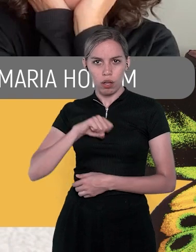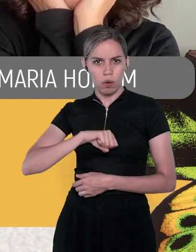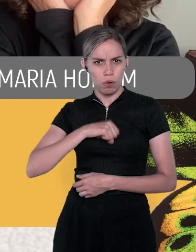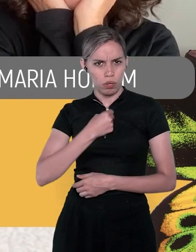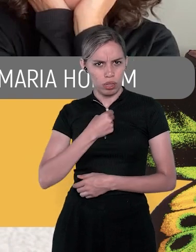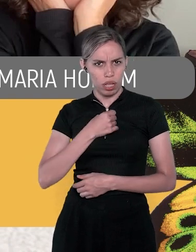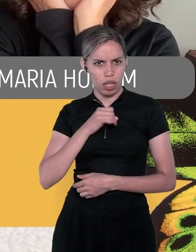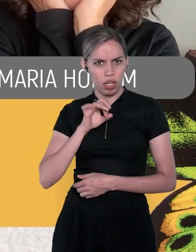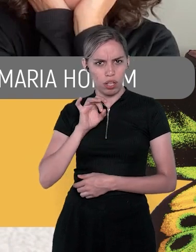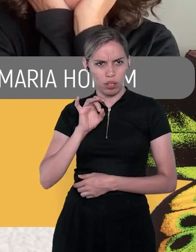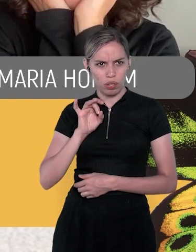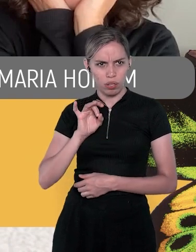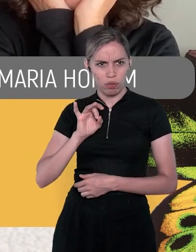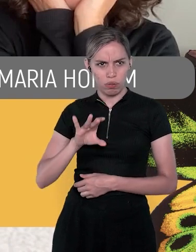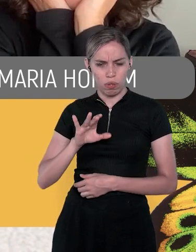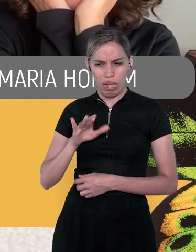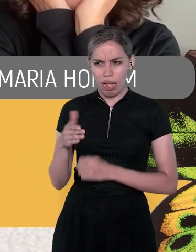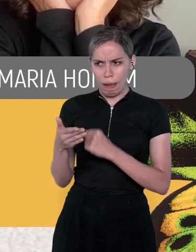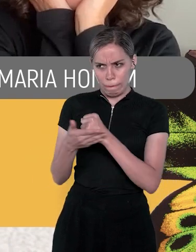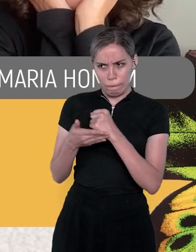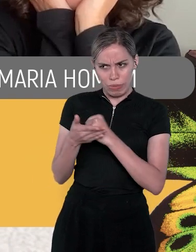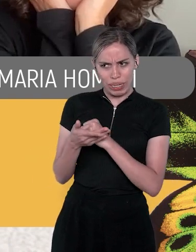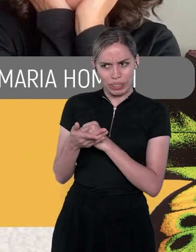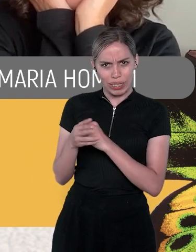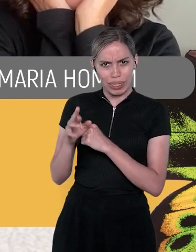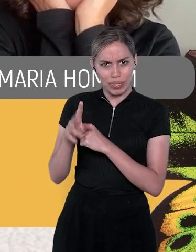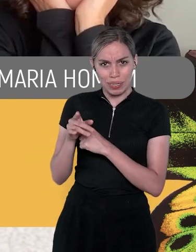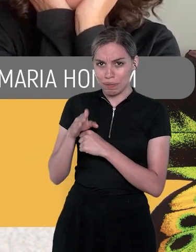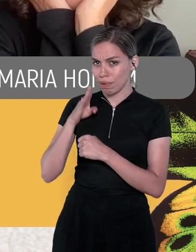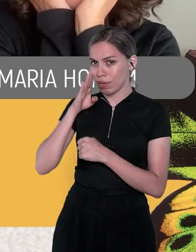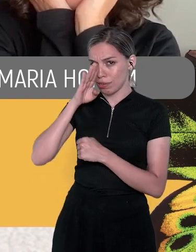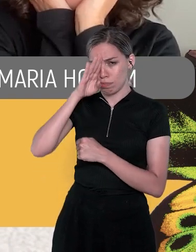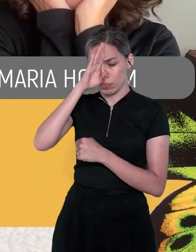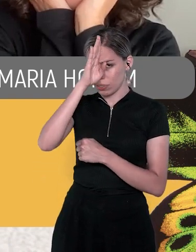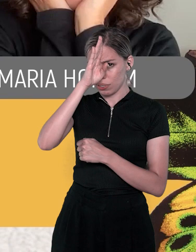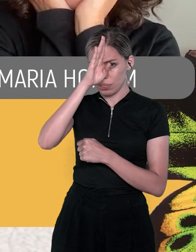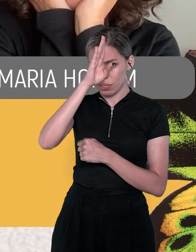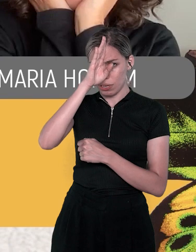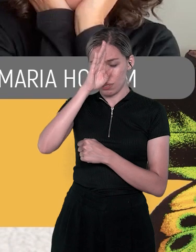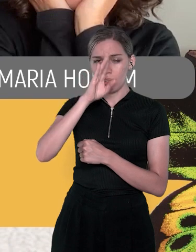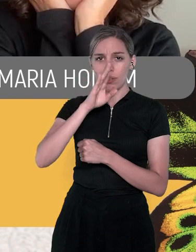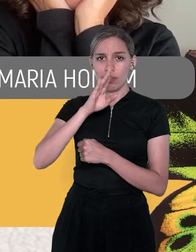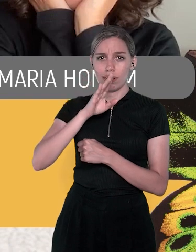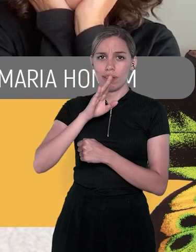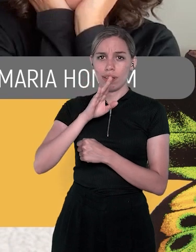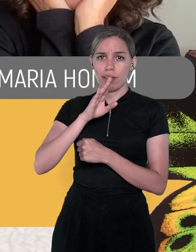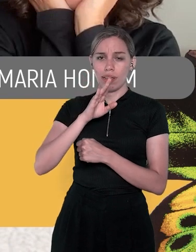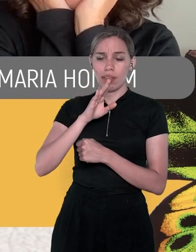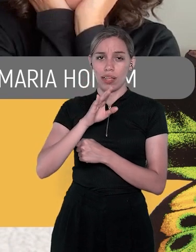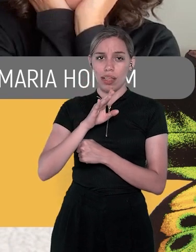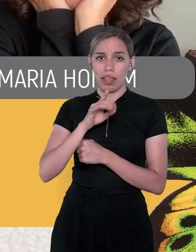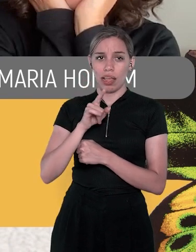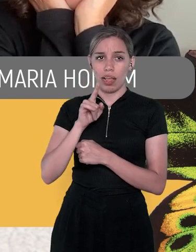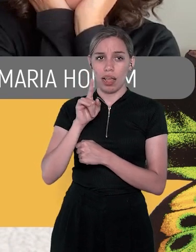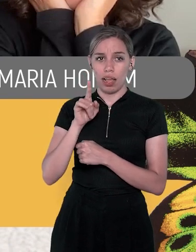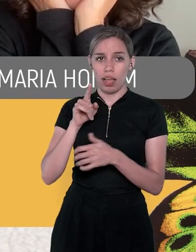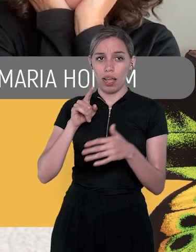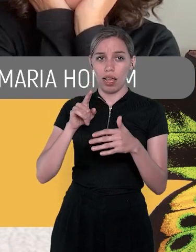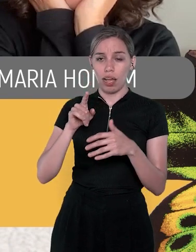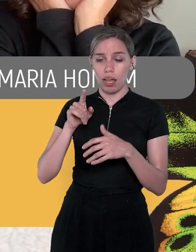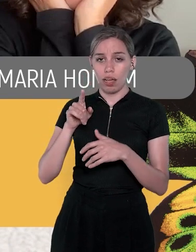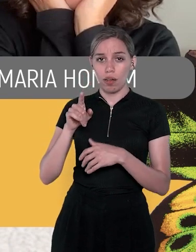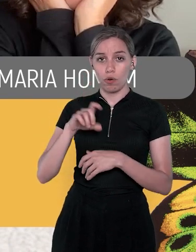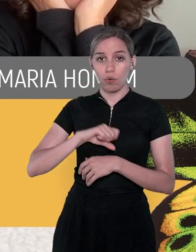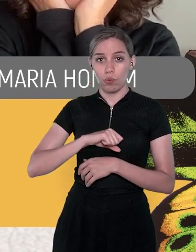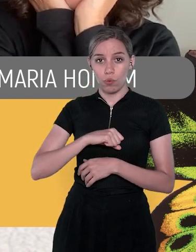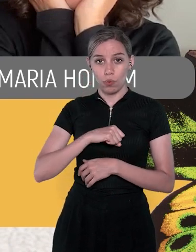não é só isso. Né? Quer dizer, a raiz desse ódio não está no Bolsonaro. Né? Eu comecei a